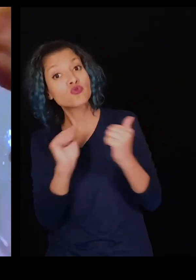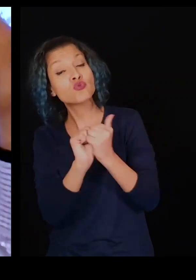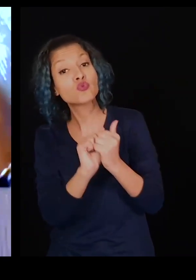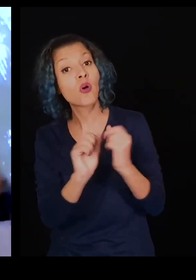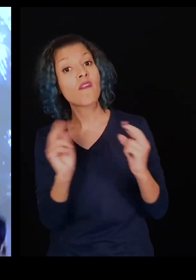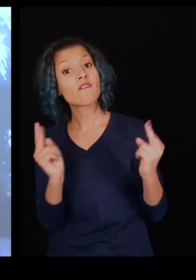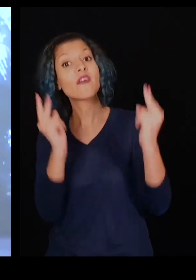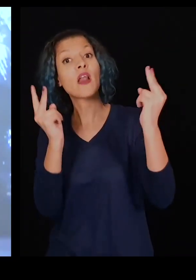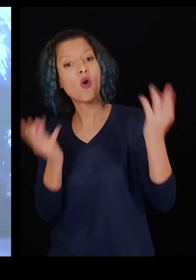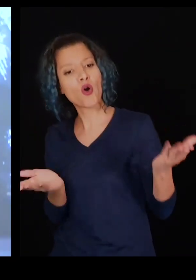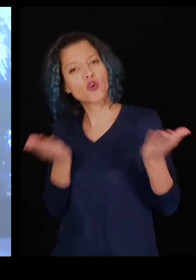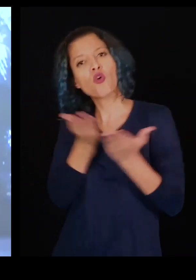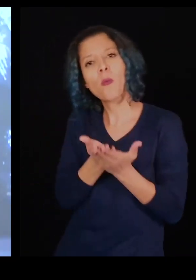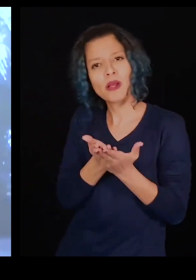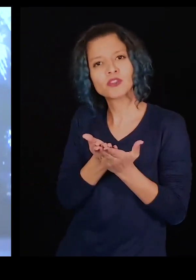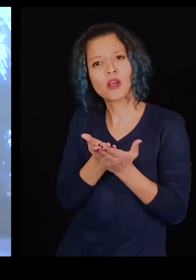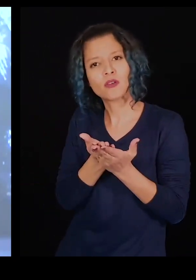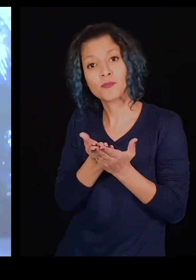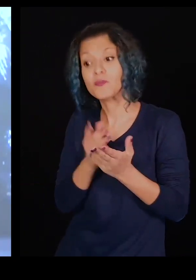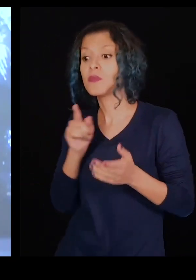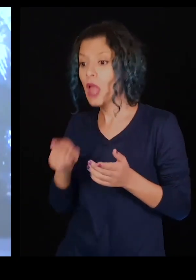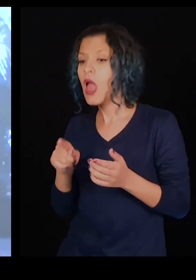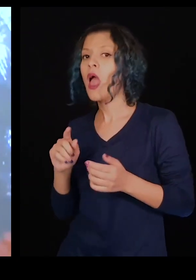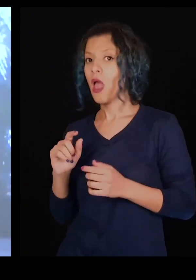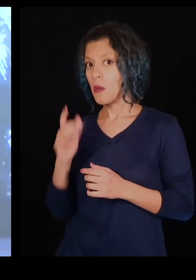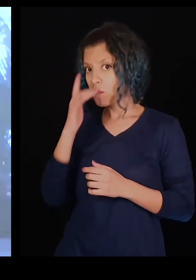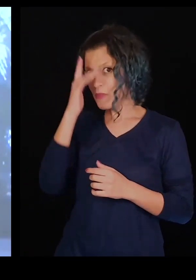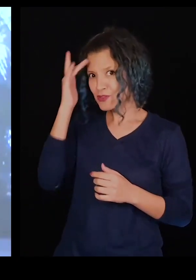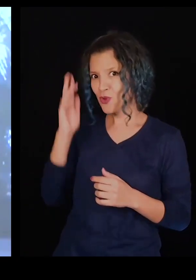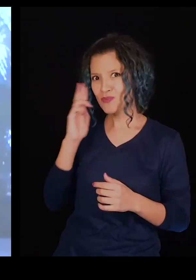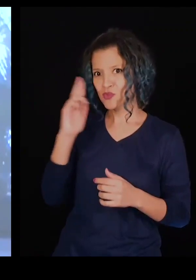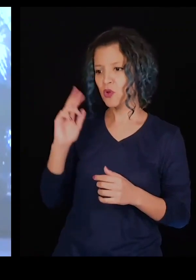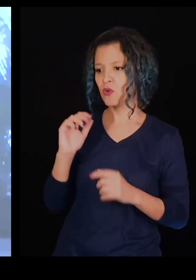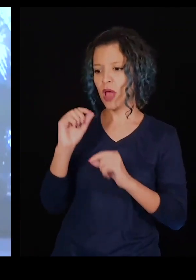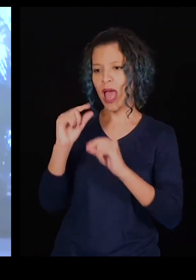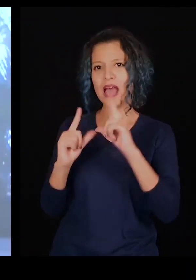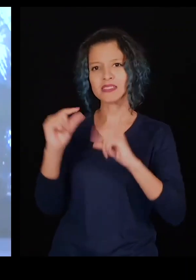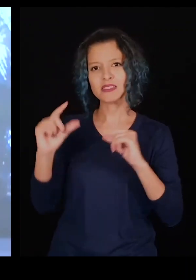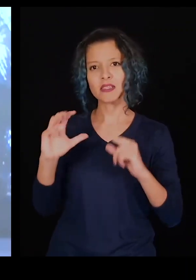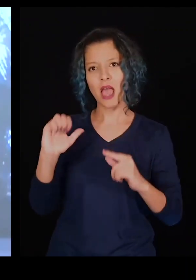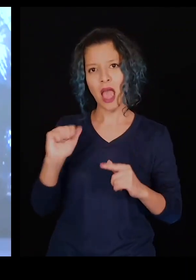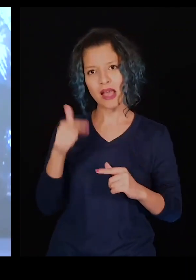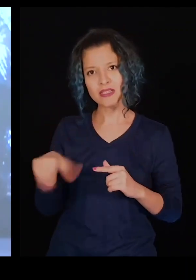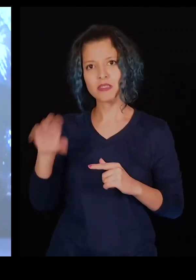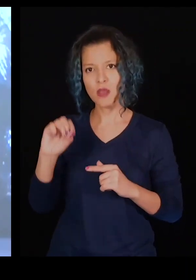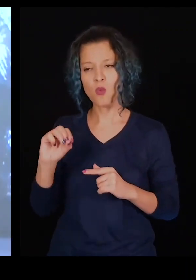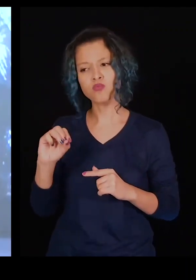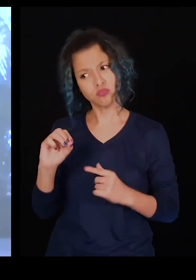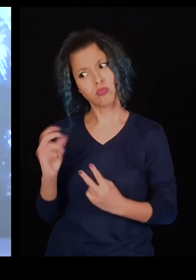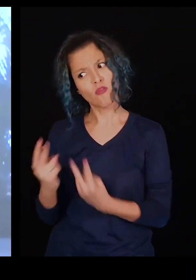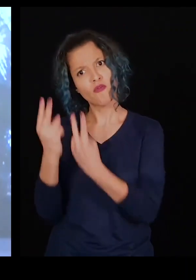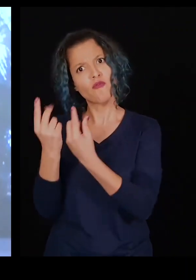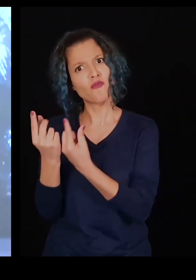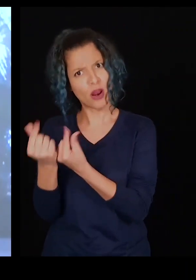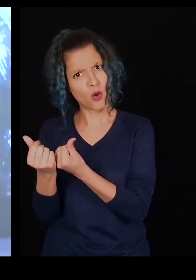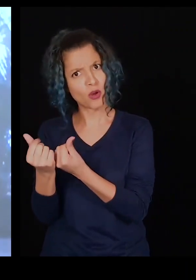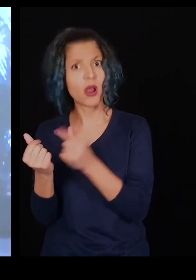até gerando valor para o acionista, mas também gerando valor para a sociedade. Eu acho que essa dimensão